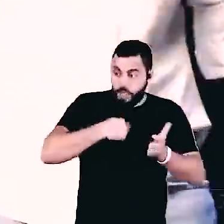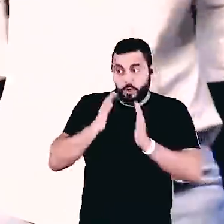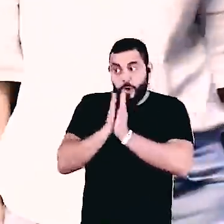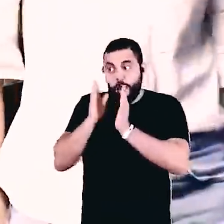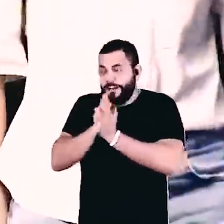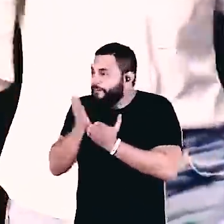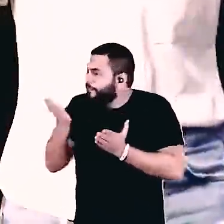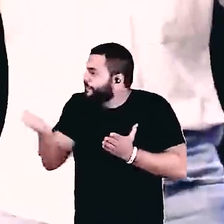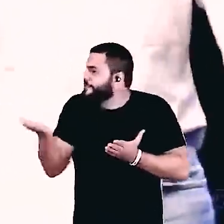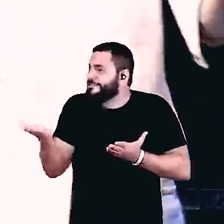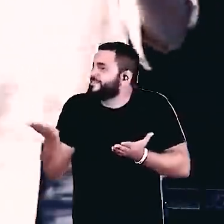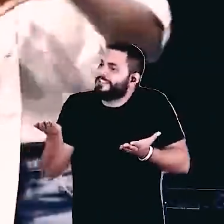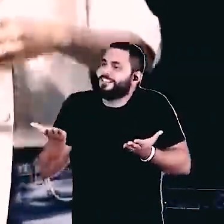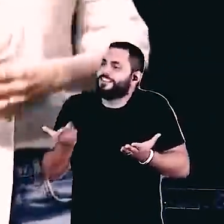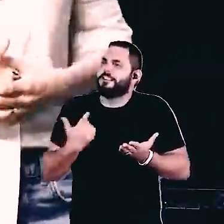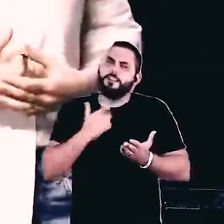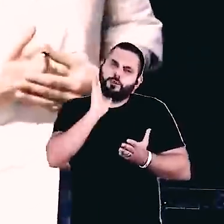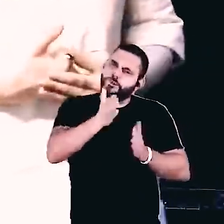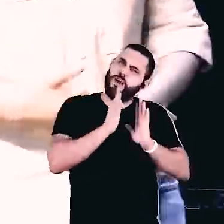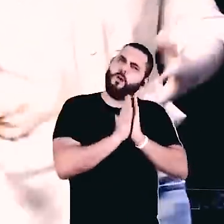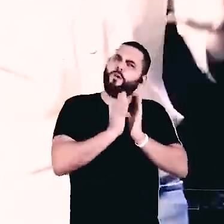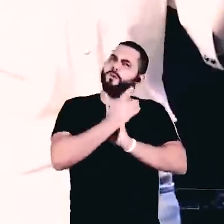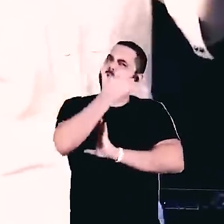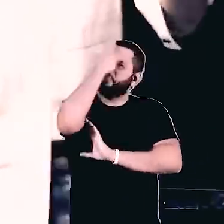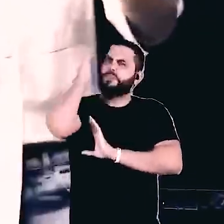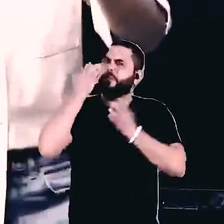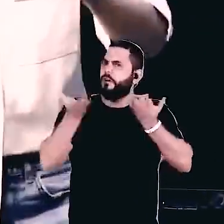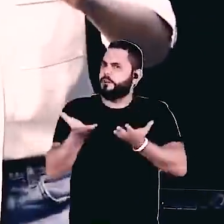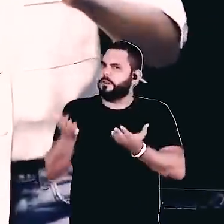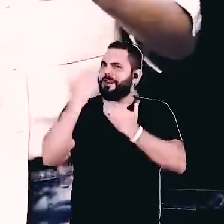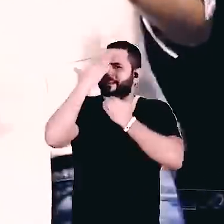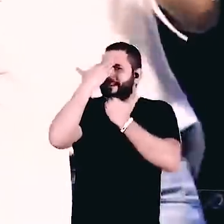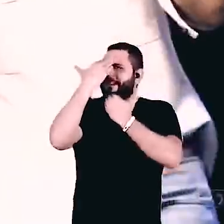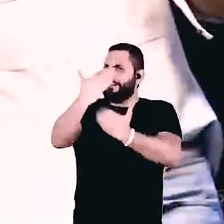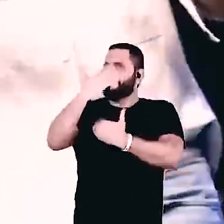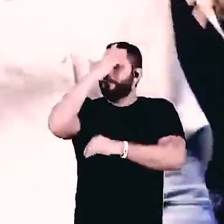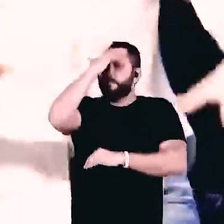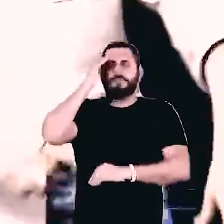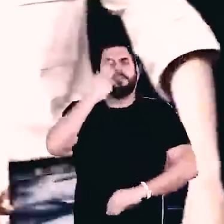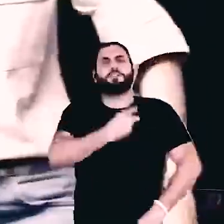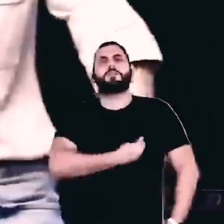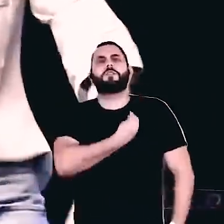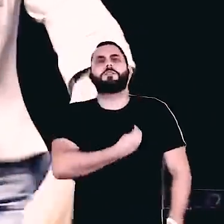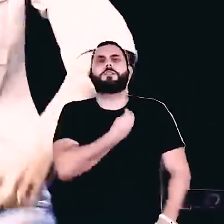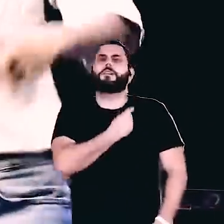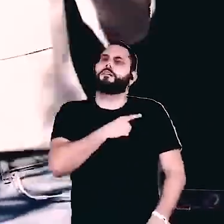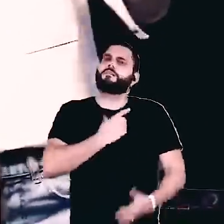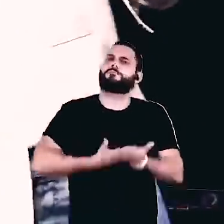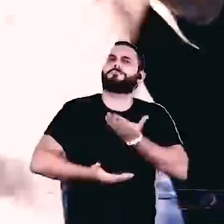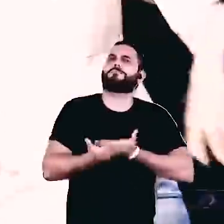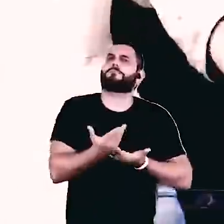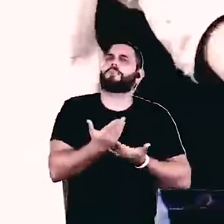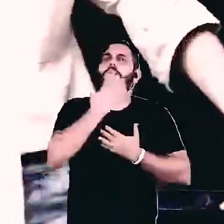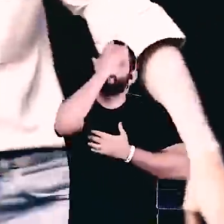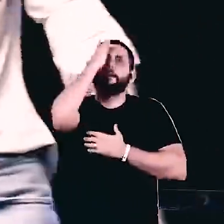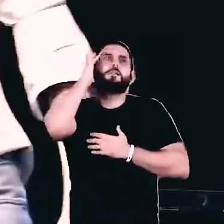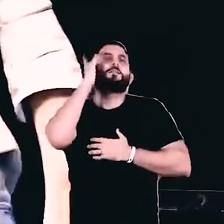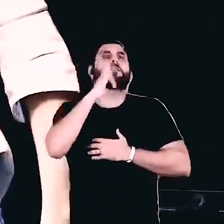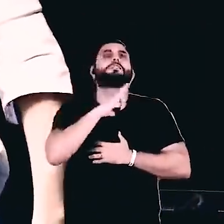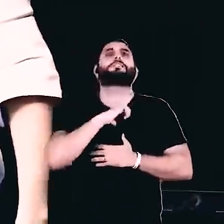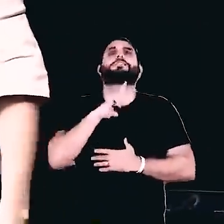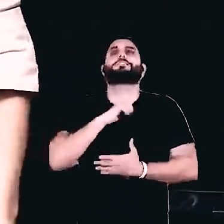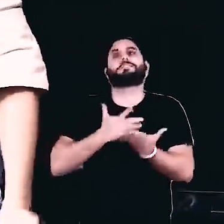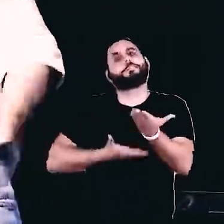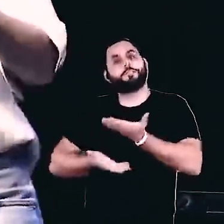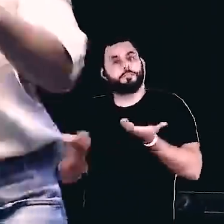por você. Eu não sei se você orou por alguém hoje. Eu não sei se você agradeceu por alguma pessoa que você convive hoje. Por alguma pessoa que você tem relacionamento